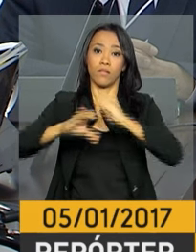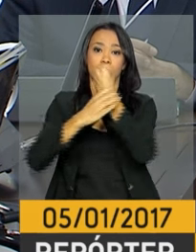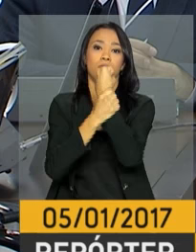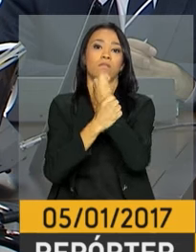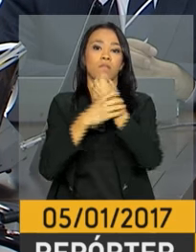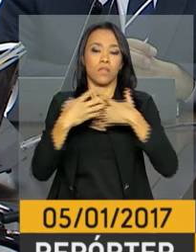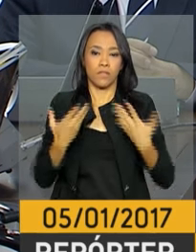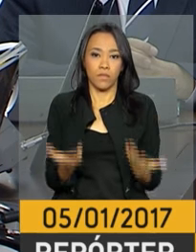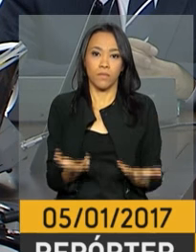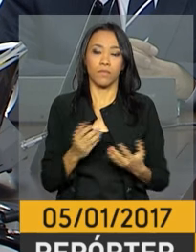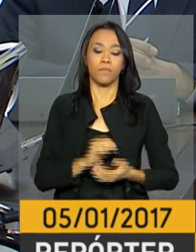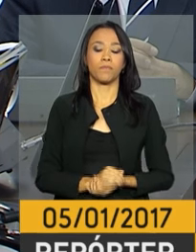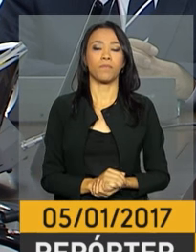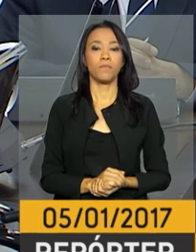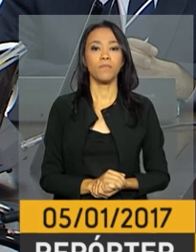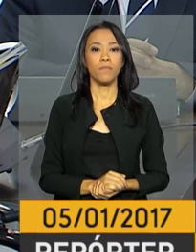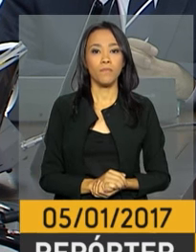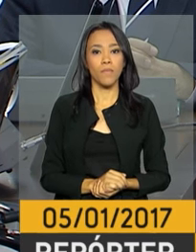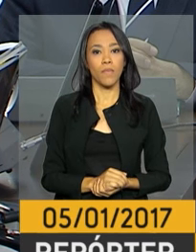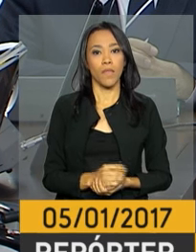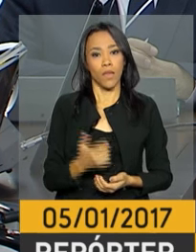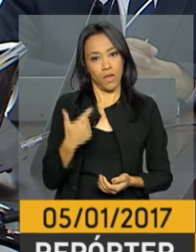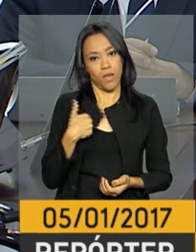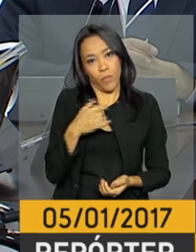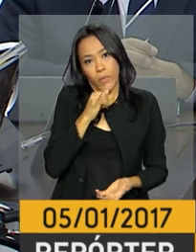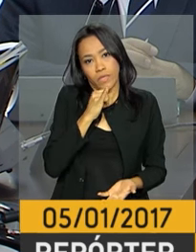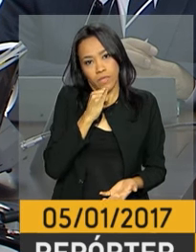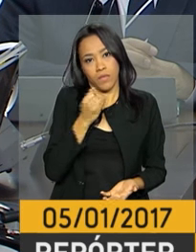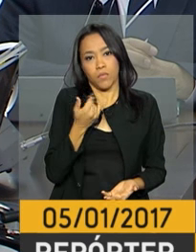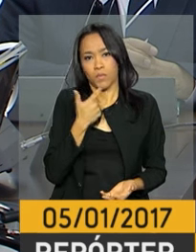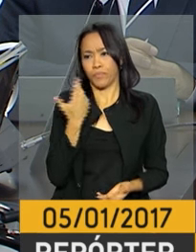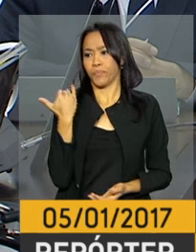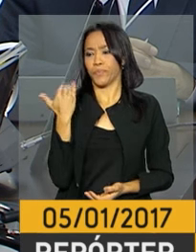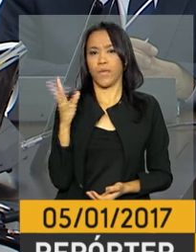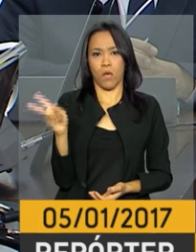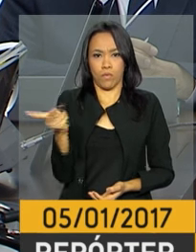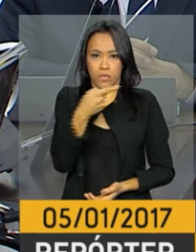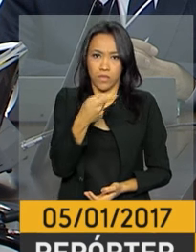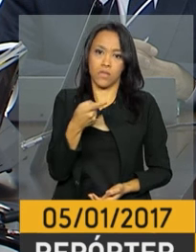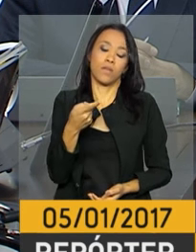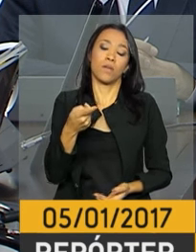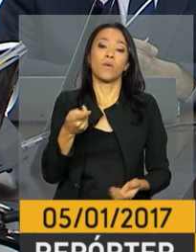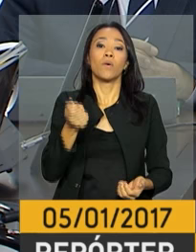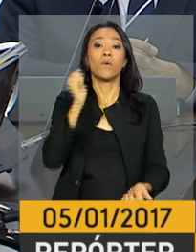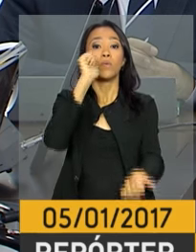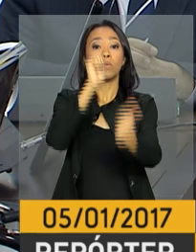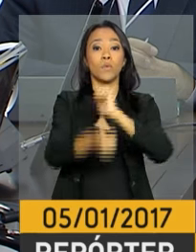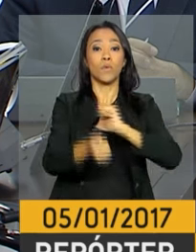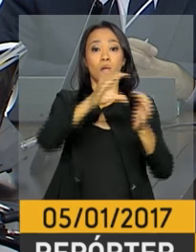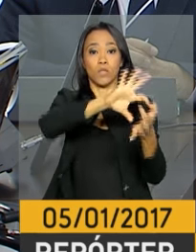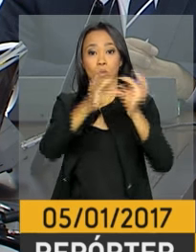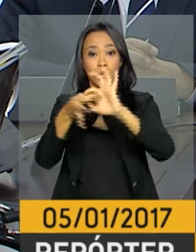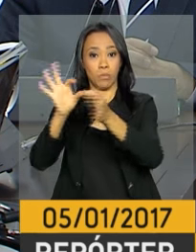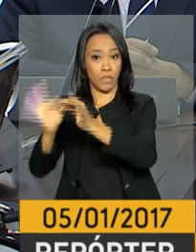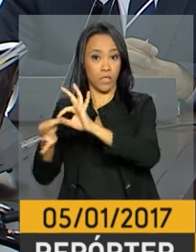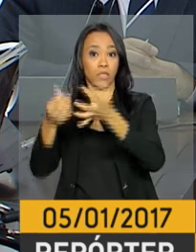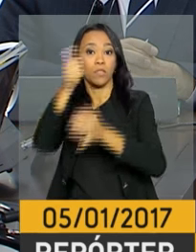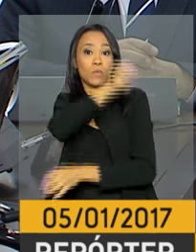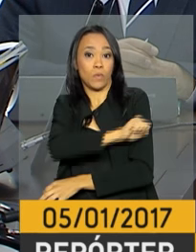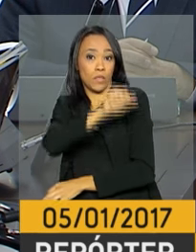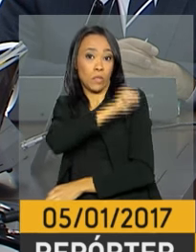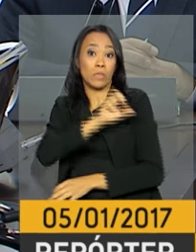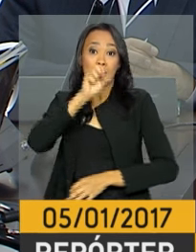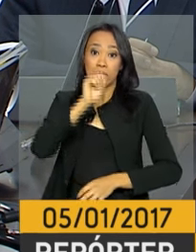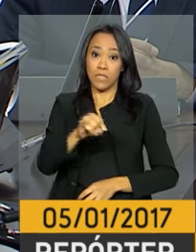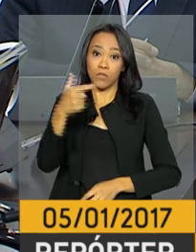veja que do aqui um exemplo muito recente das olimpíadas no rio de janeiro não fosse a atuação